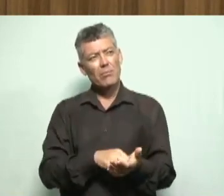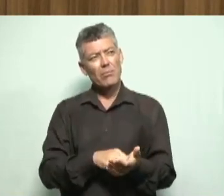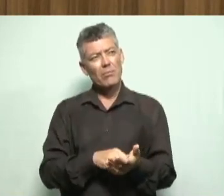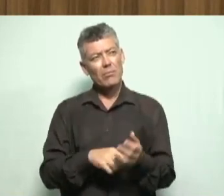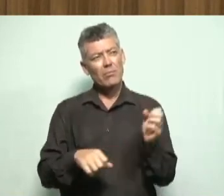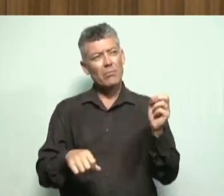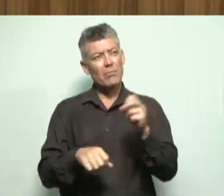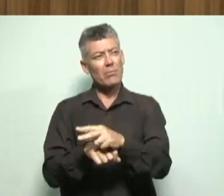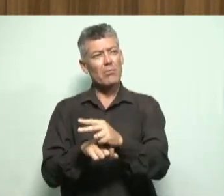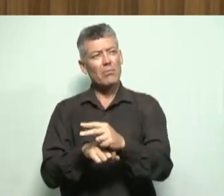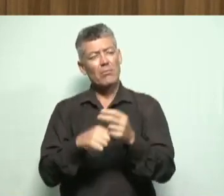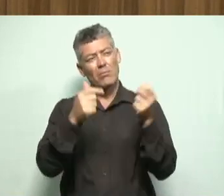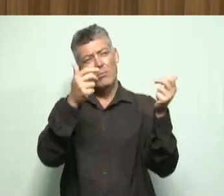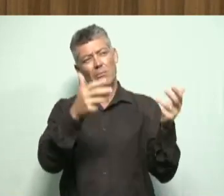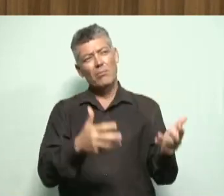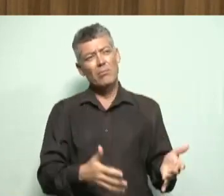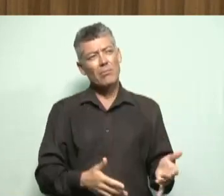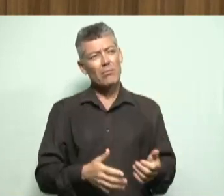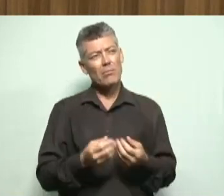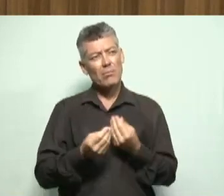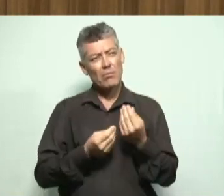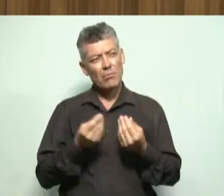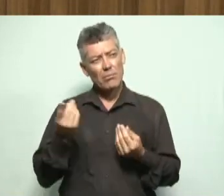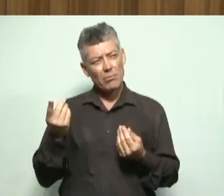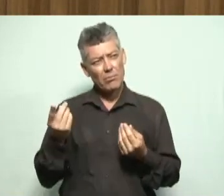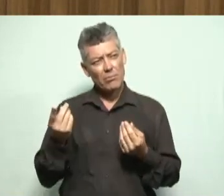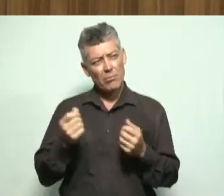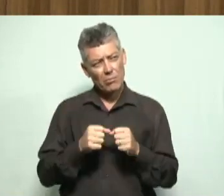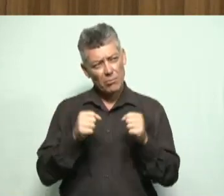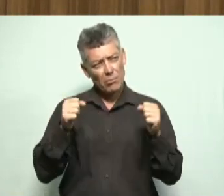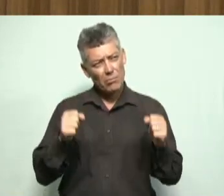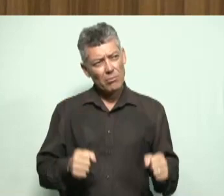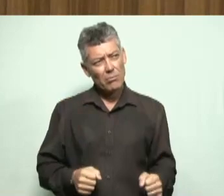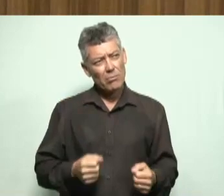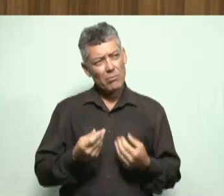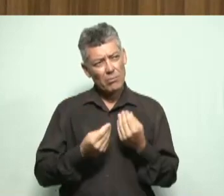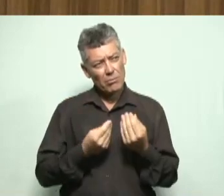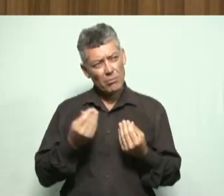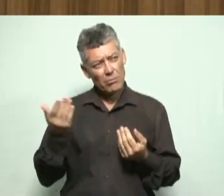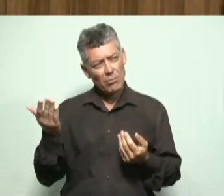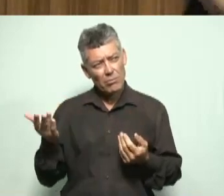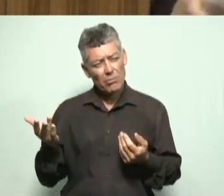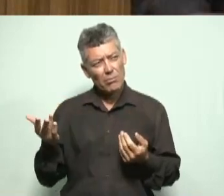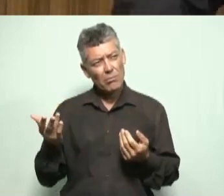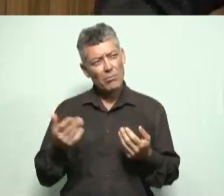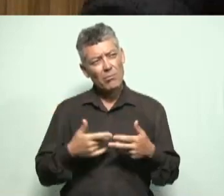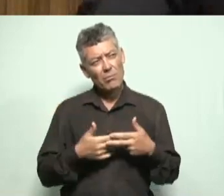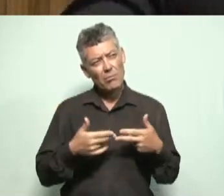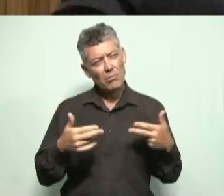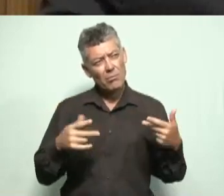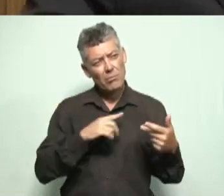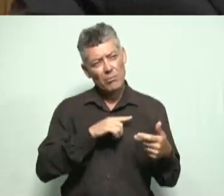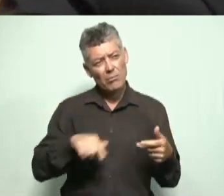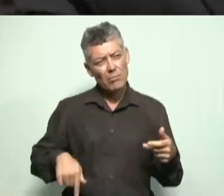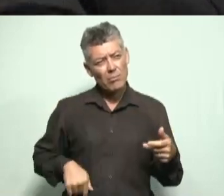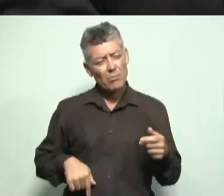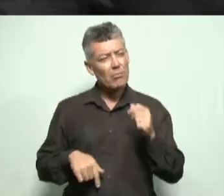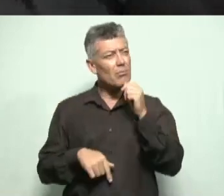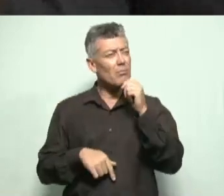penitenciária, para explicar a ele como é que funciona o sistema prisional? São coisas nesse governo que não se